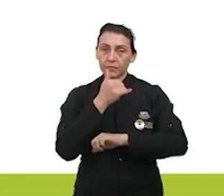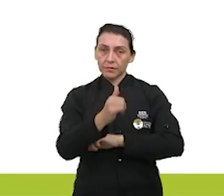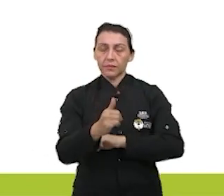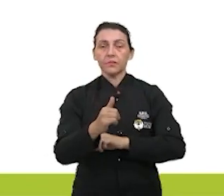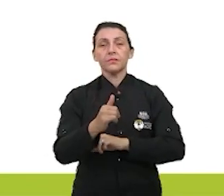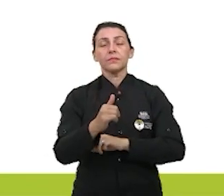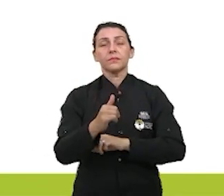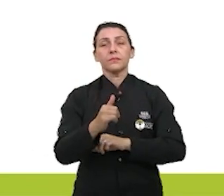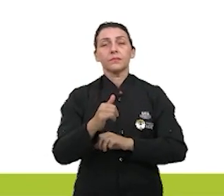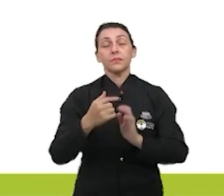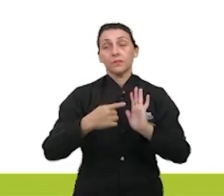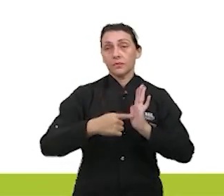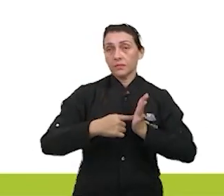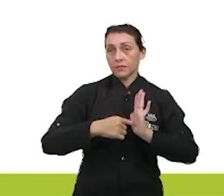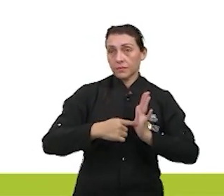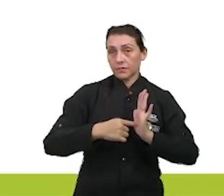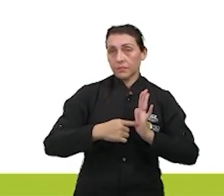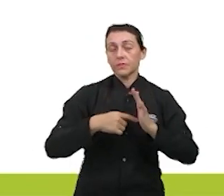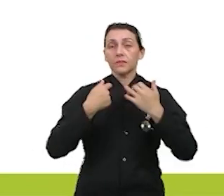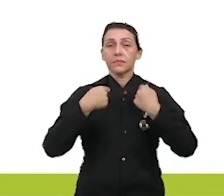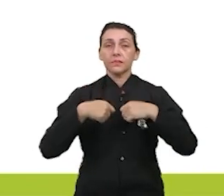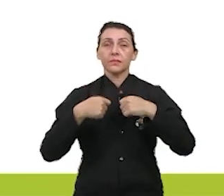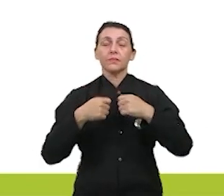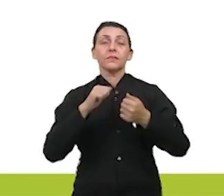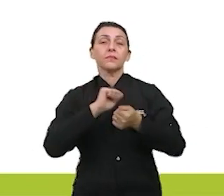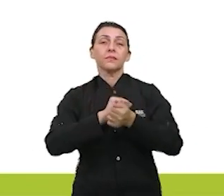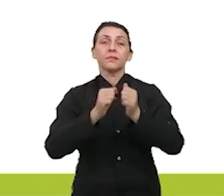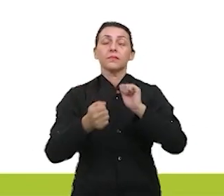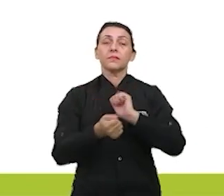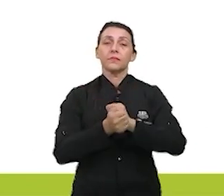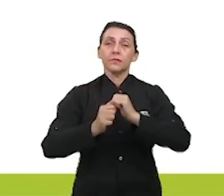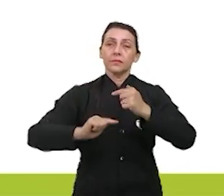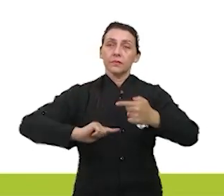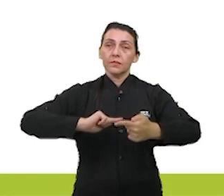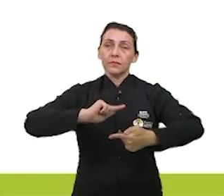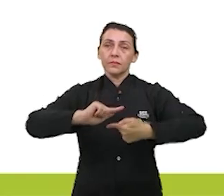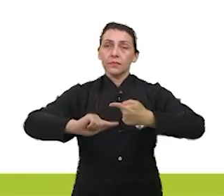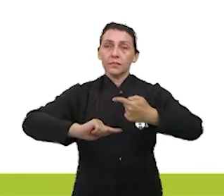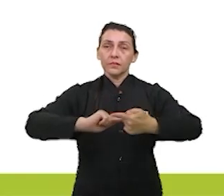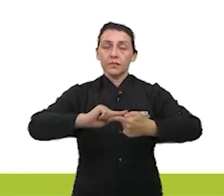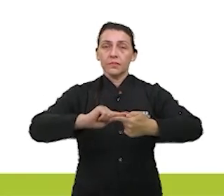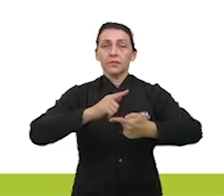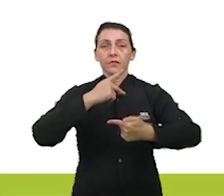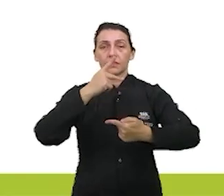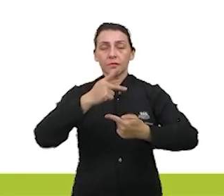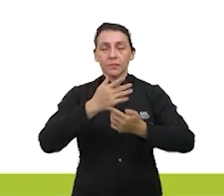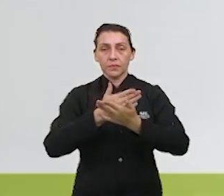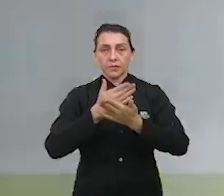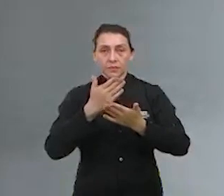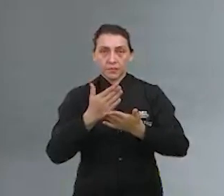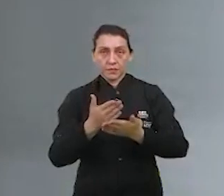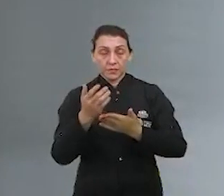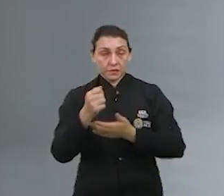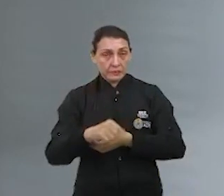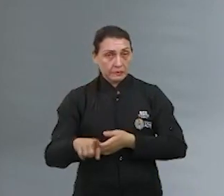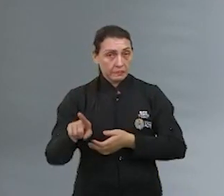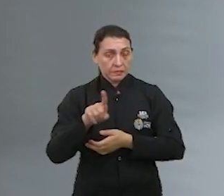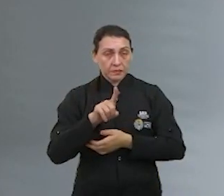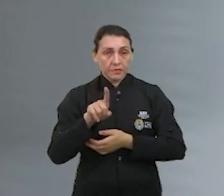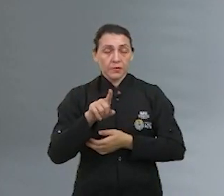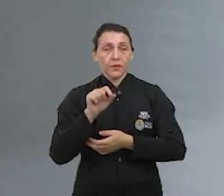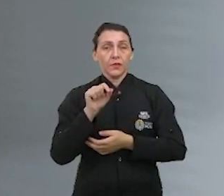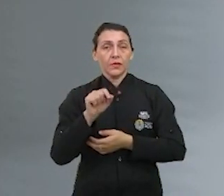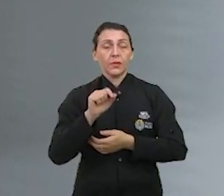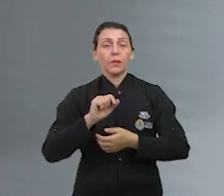elétrica em mecânica, ele deve ser associado a um gerador, né? Como eu falei para vocês inicialmente, não necessariamente